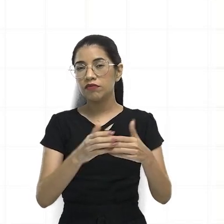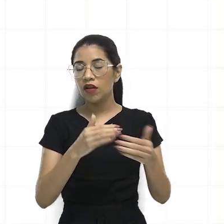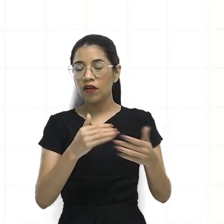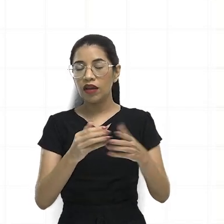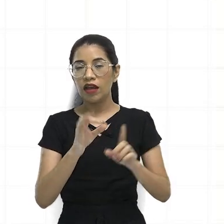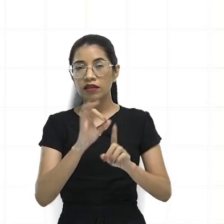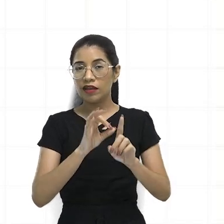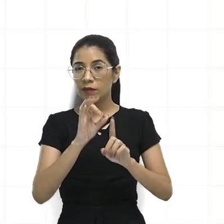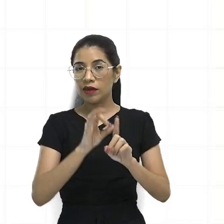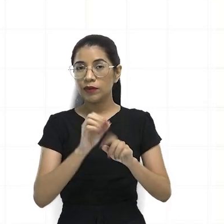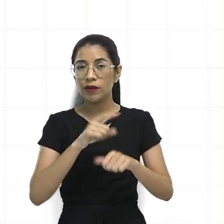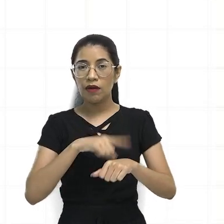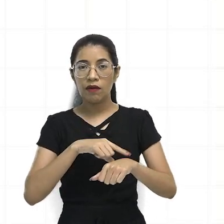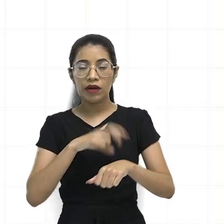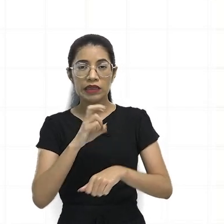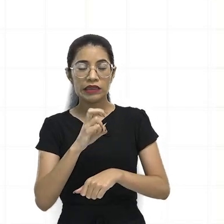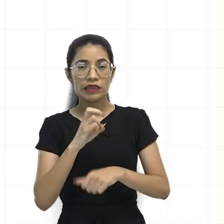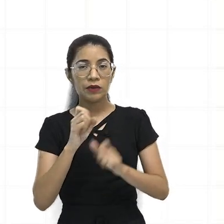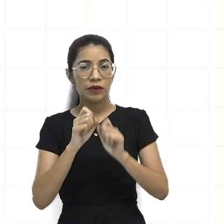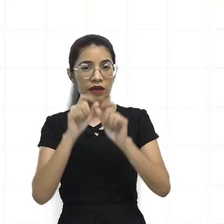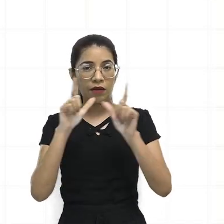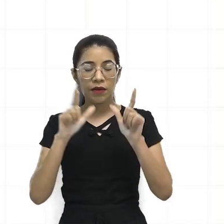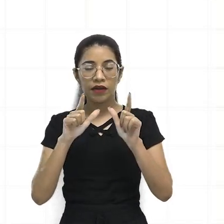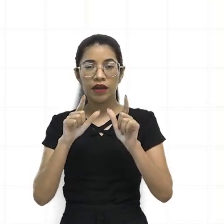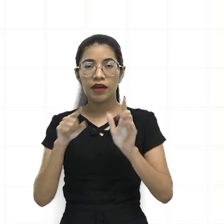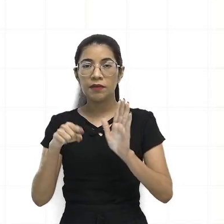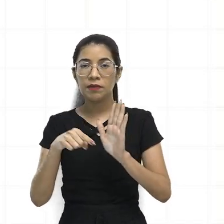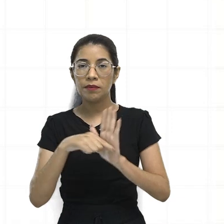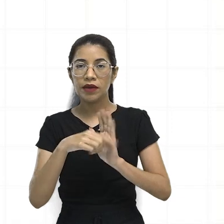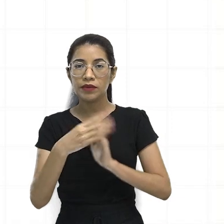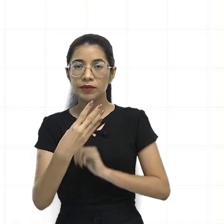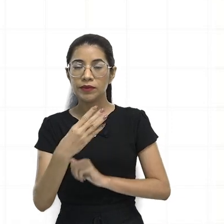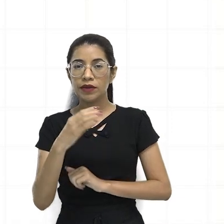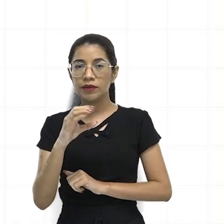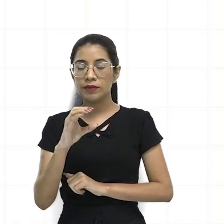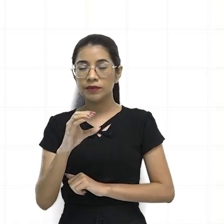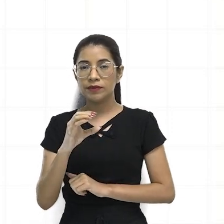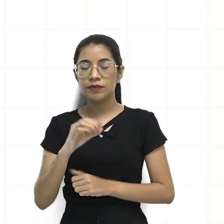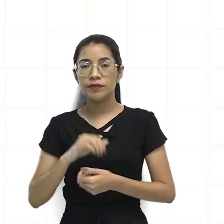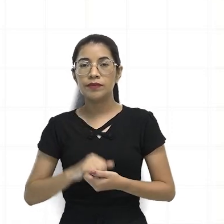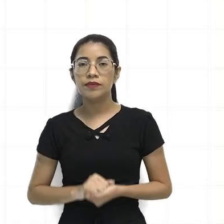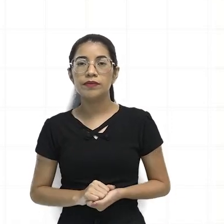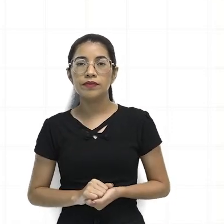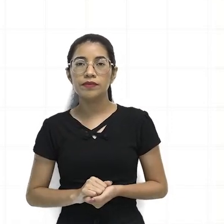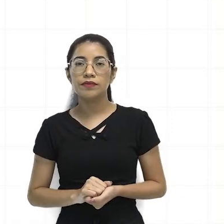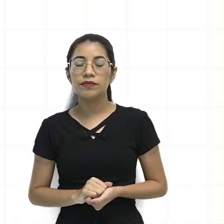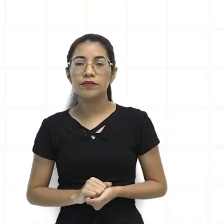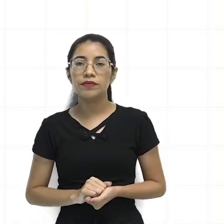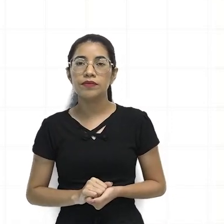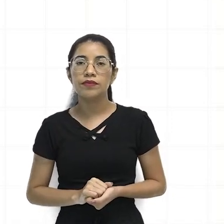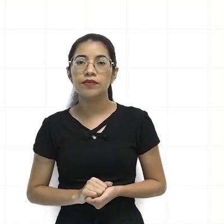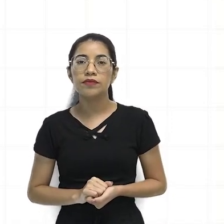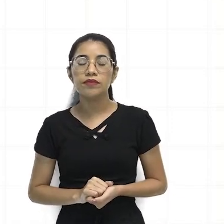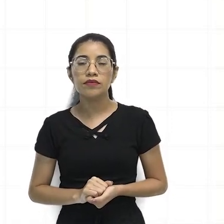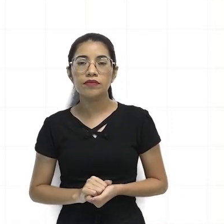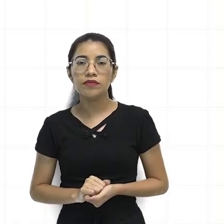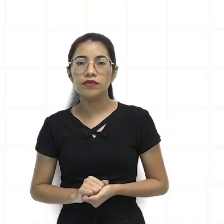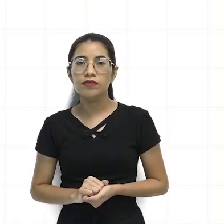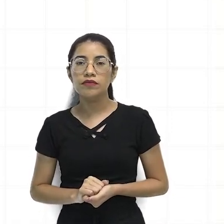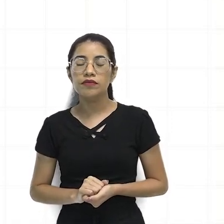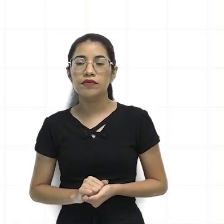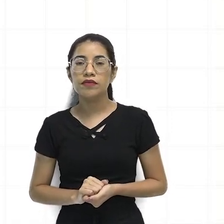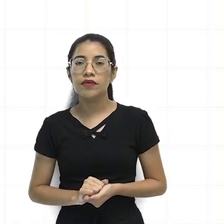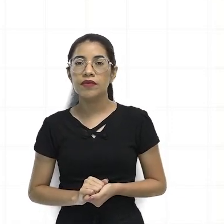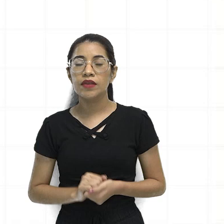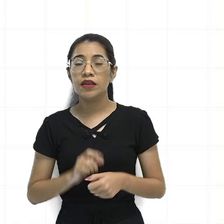horas da manhã era menos 4 graus Celsius. Muito bem, menos 4 graus.